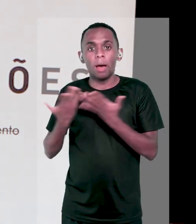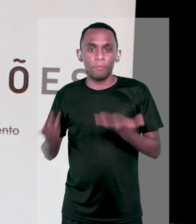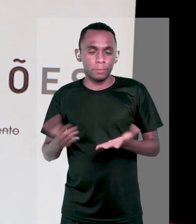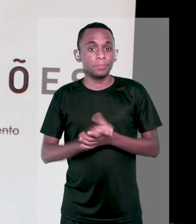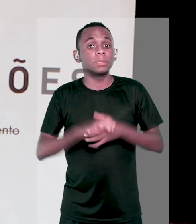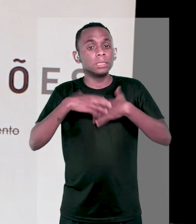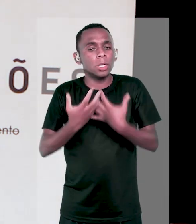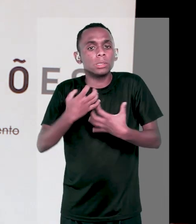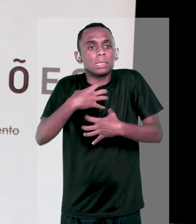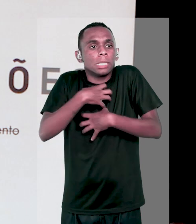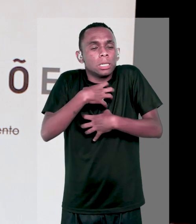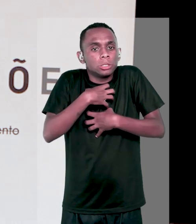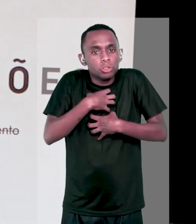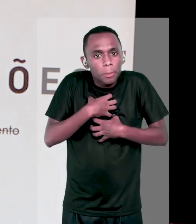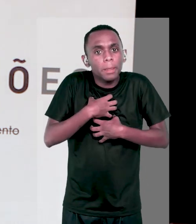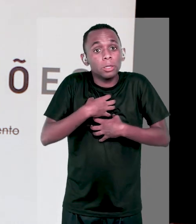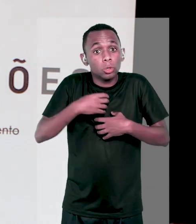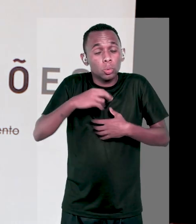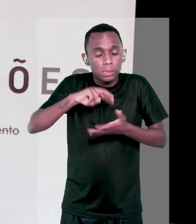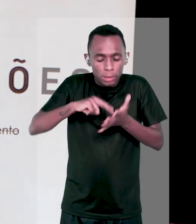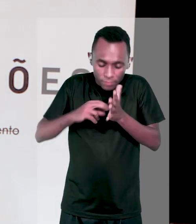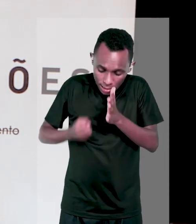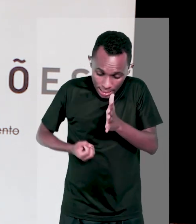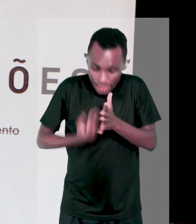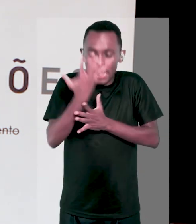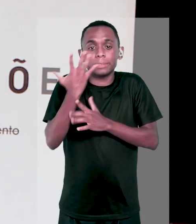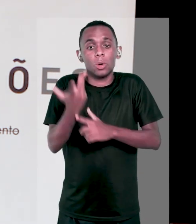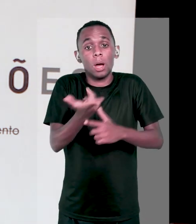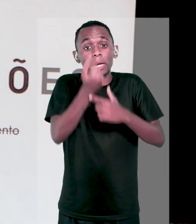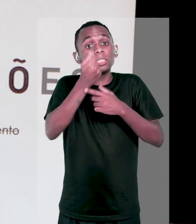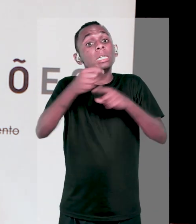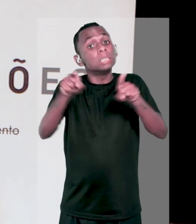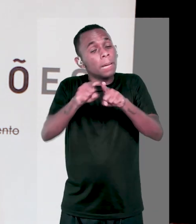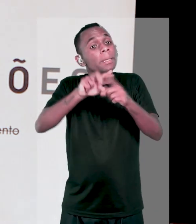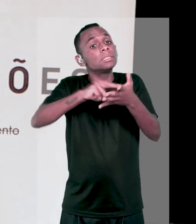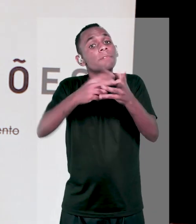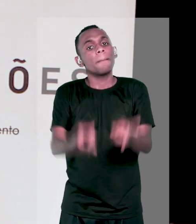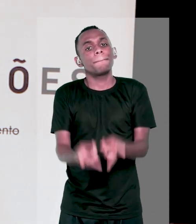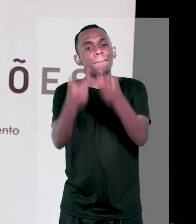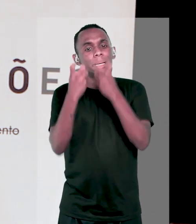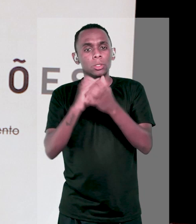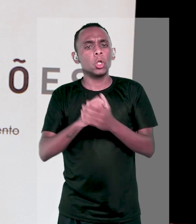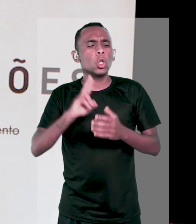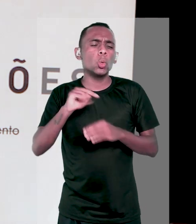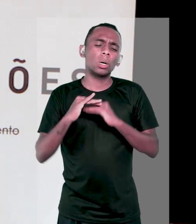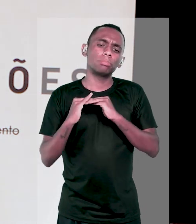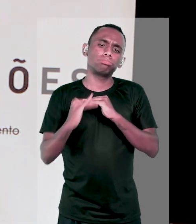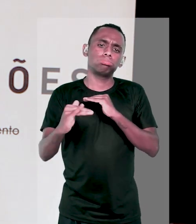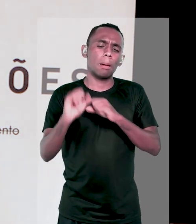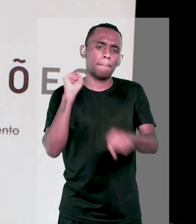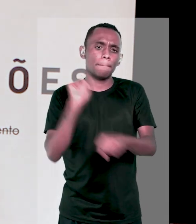passiva mas ela é criadora também reagente ao corpo da arte que está